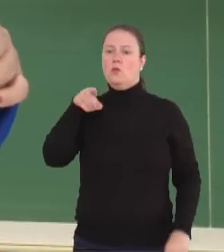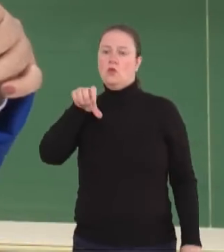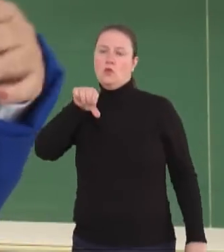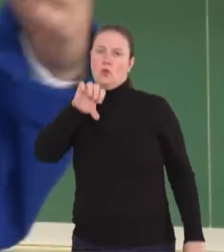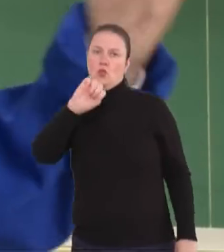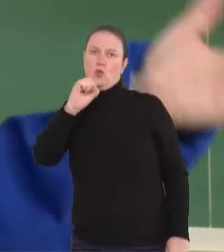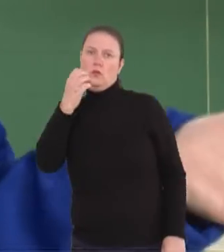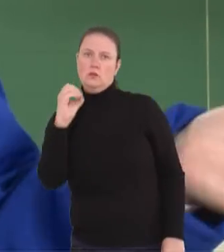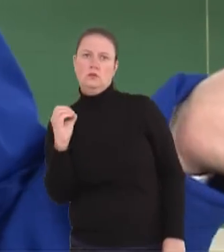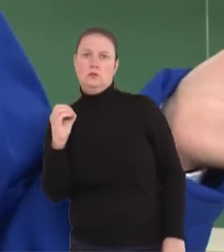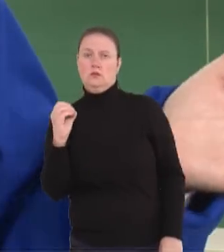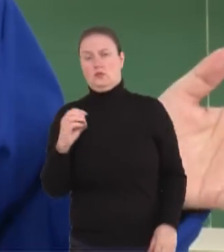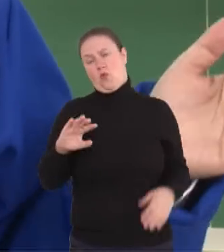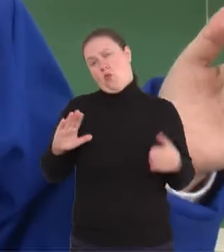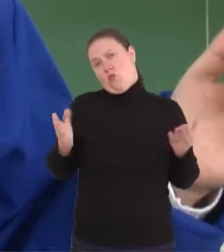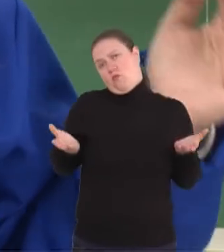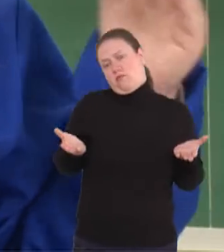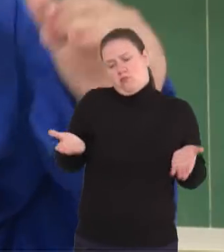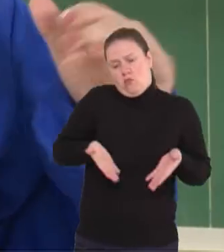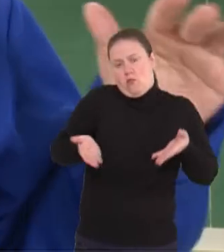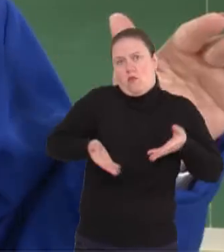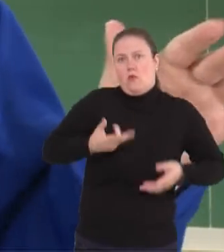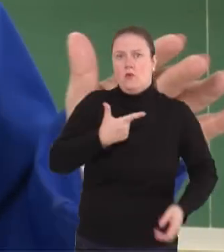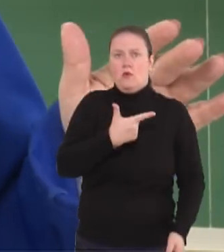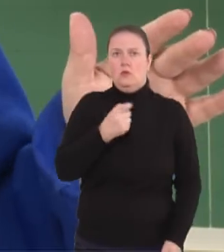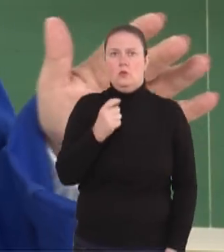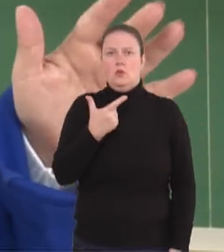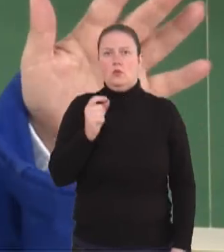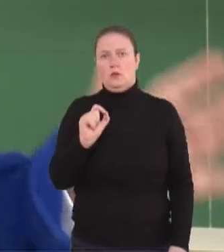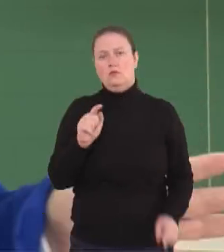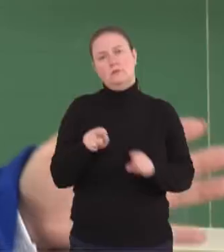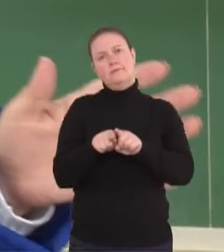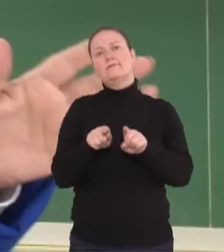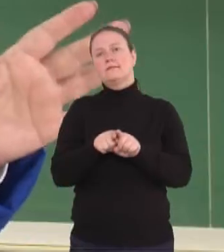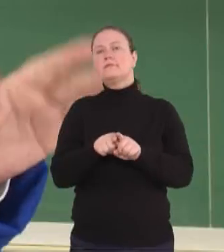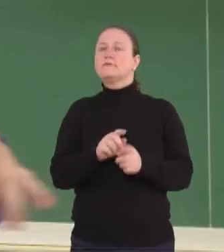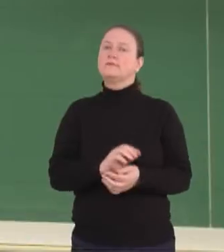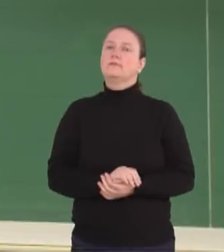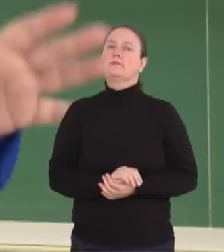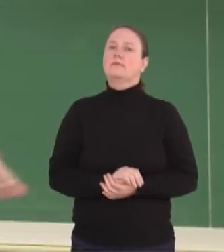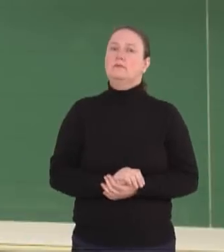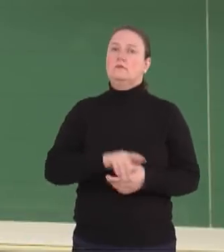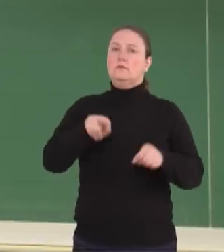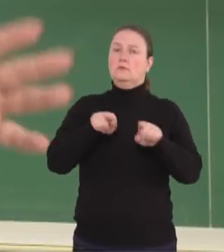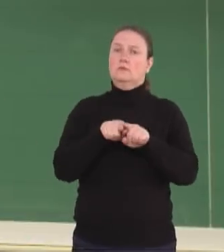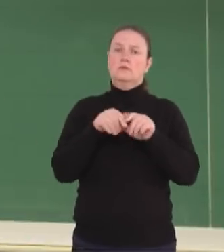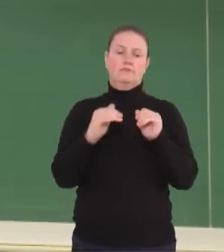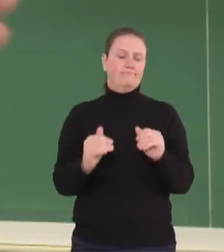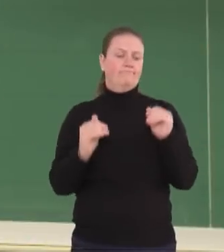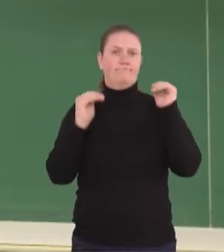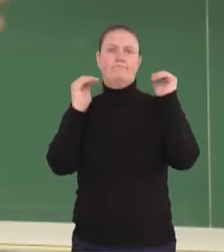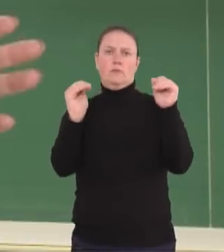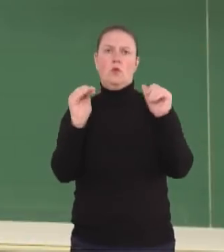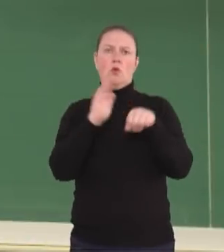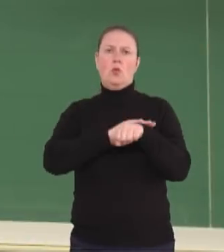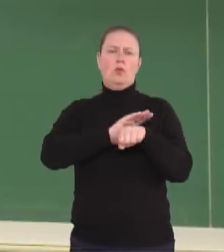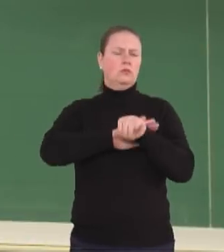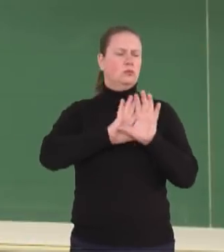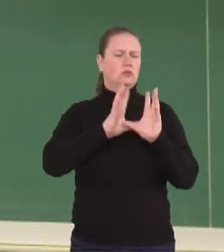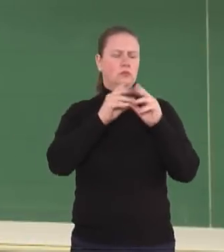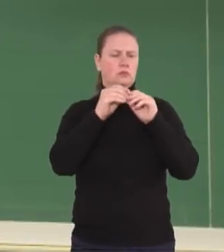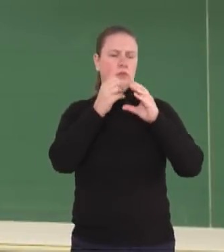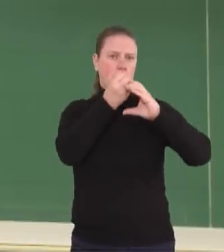90, 2020, enfim. Então, ele tem essa dimensão temporal também. Né, o clímax, o desfecho, o enredo, enfim, são